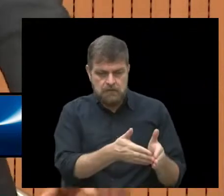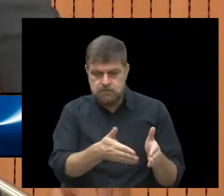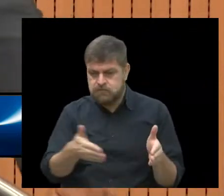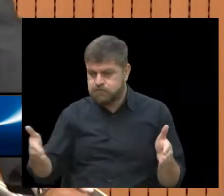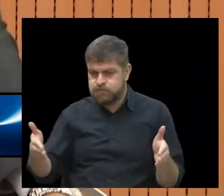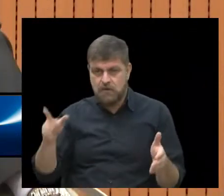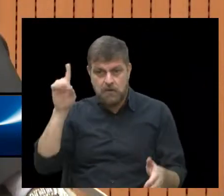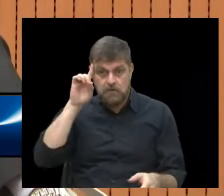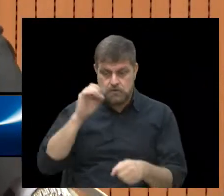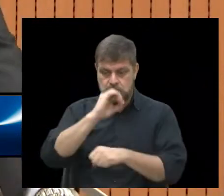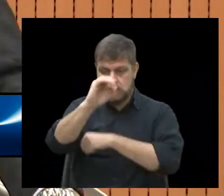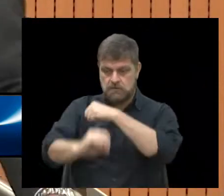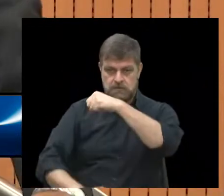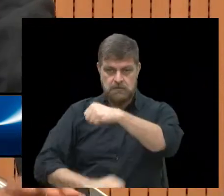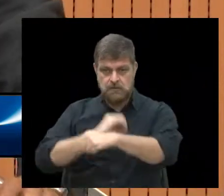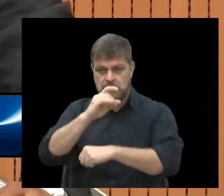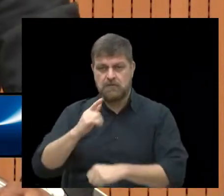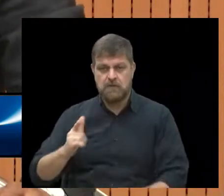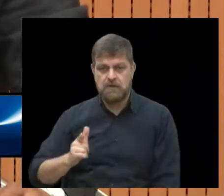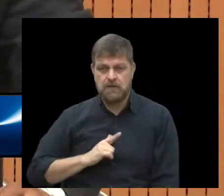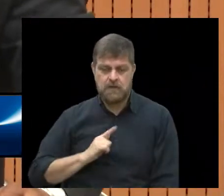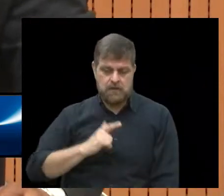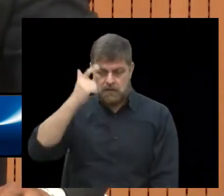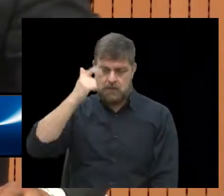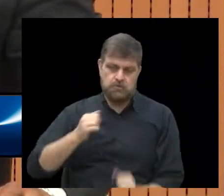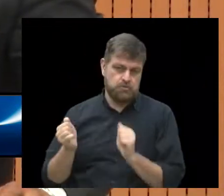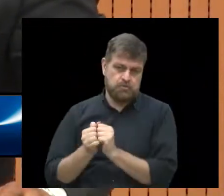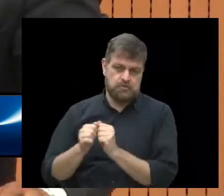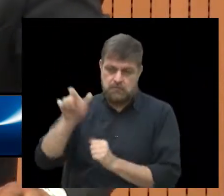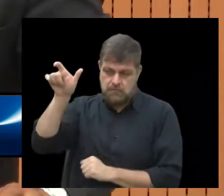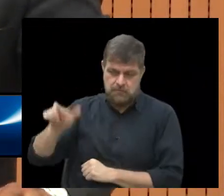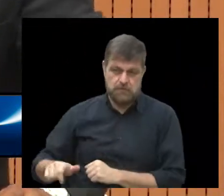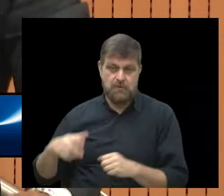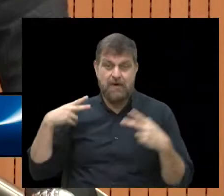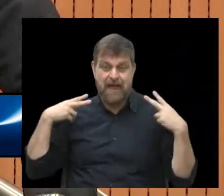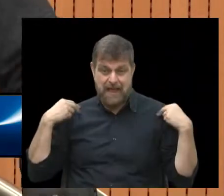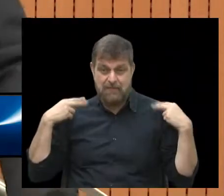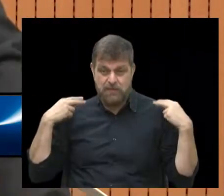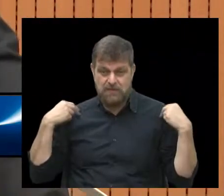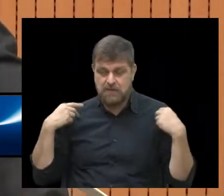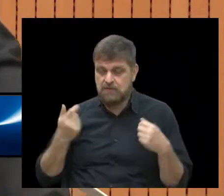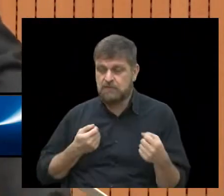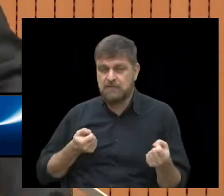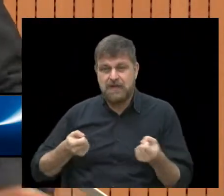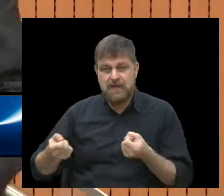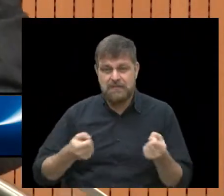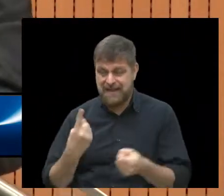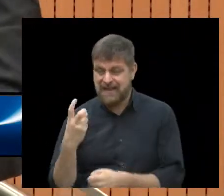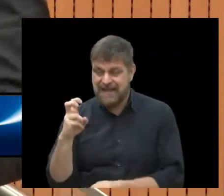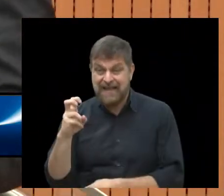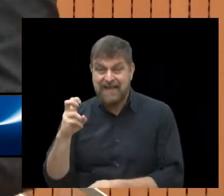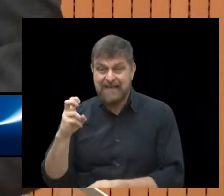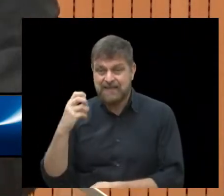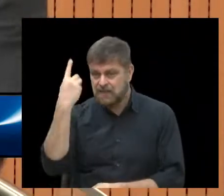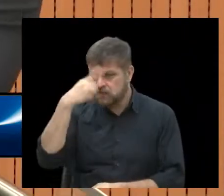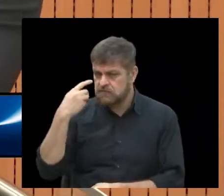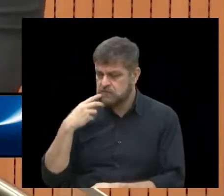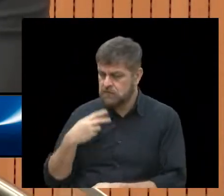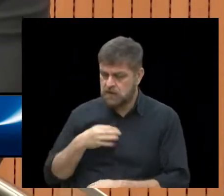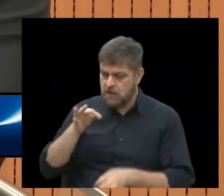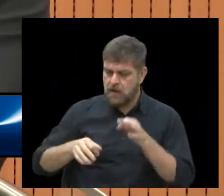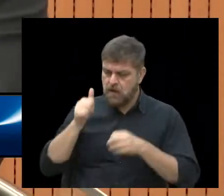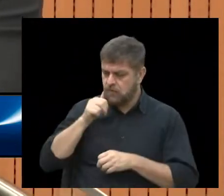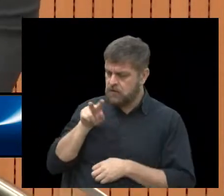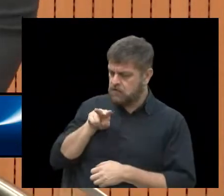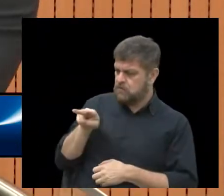uma audiência outro dia e o meu cliente, um caminhoneiro, ele trabalhava 15 horas de serviço. A juíza olhou para ele e falou assim: